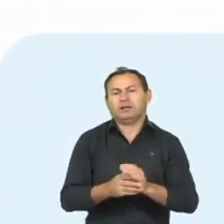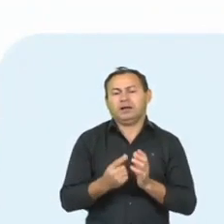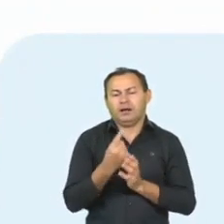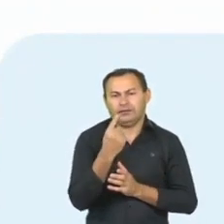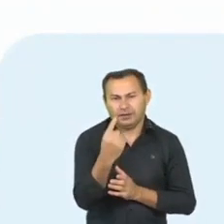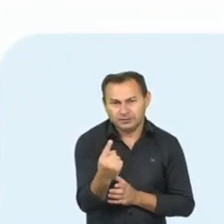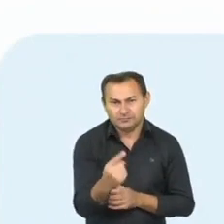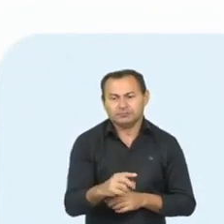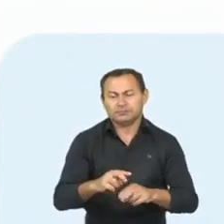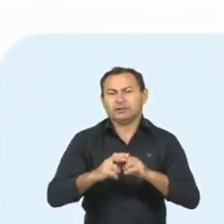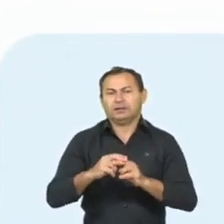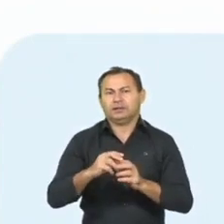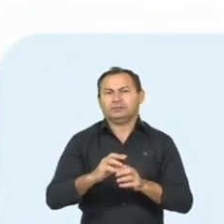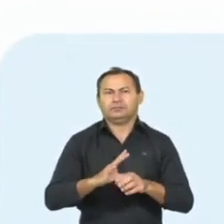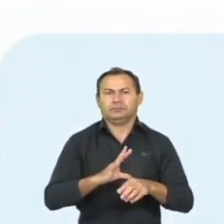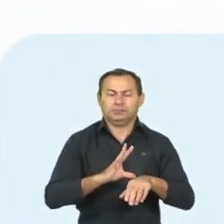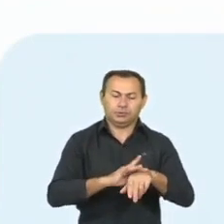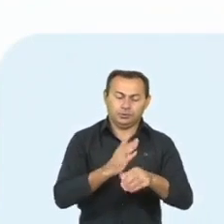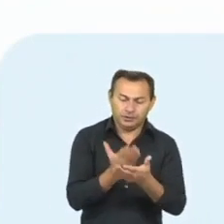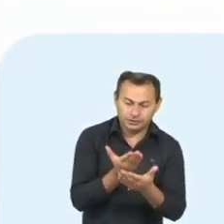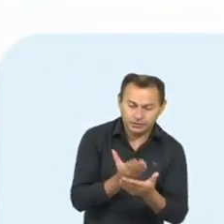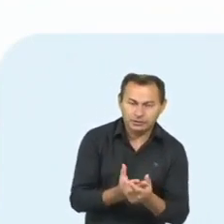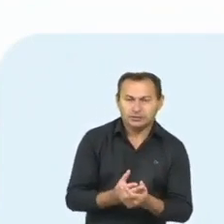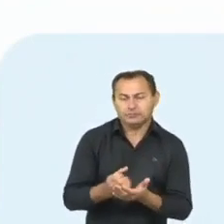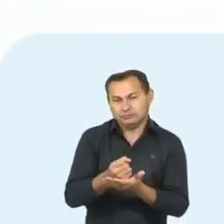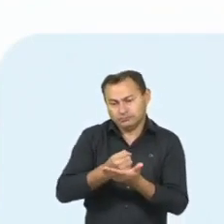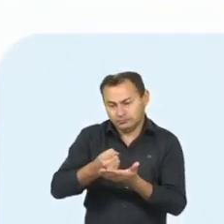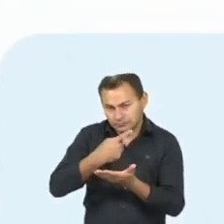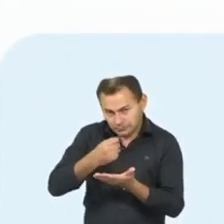avanços, tanto tecnológicos como